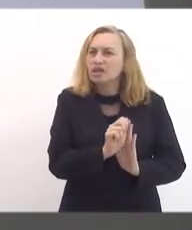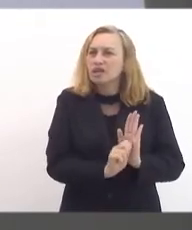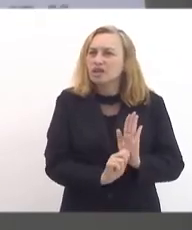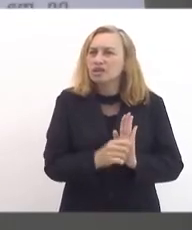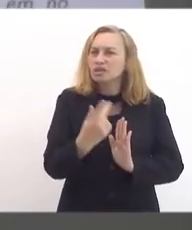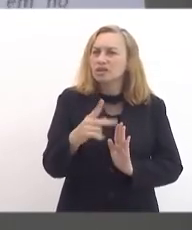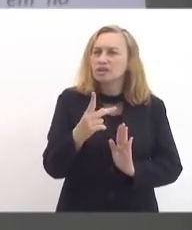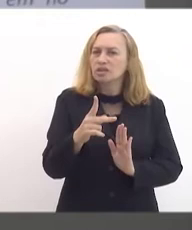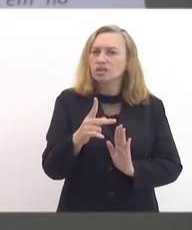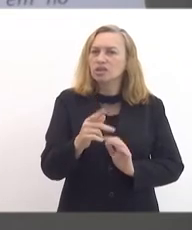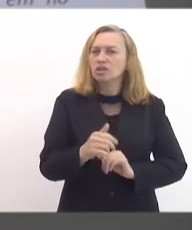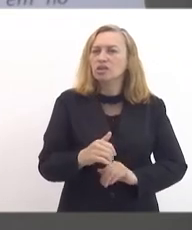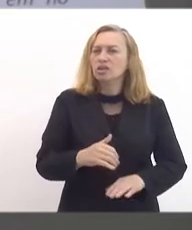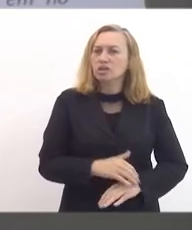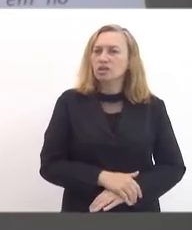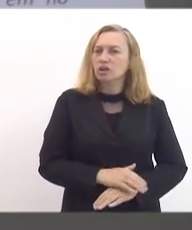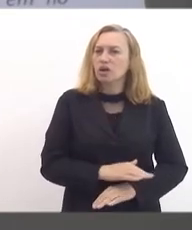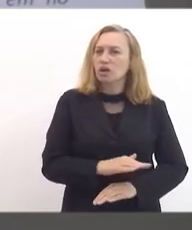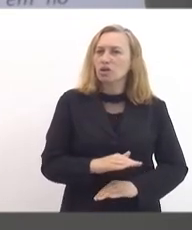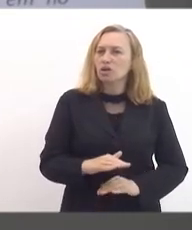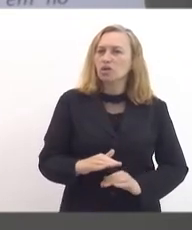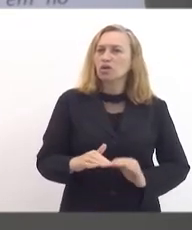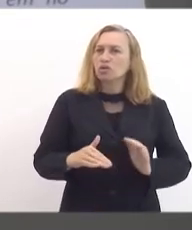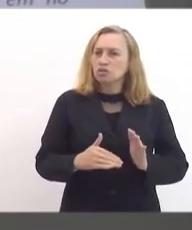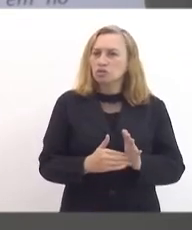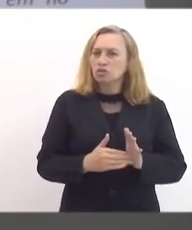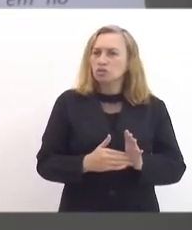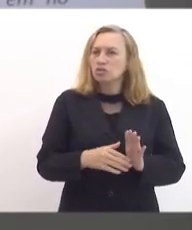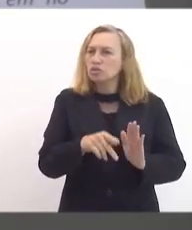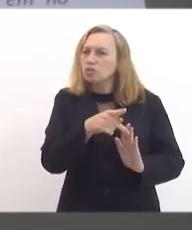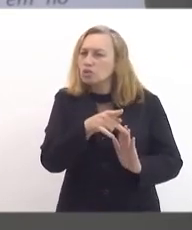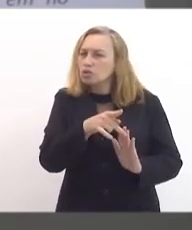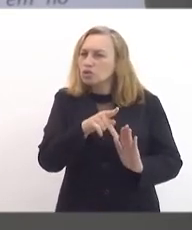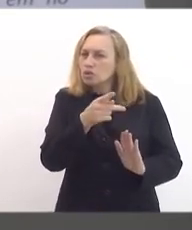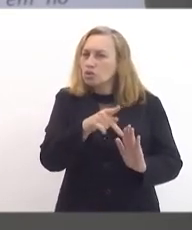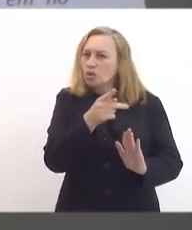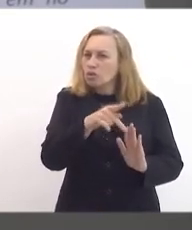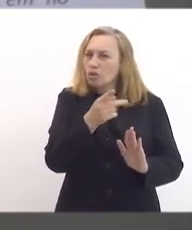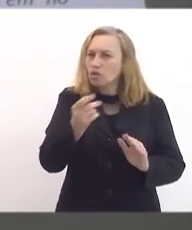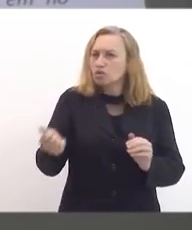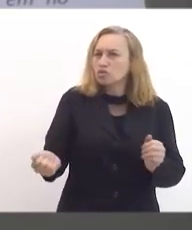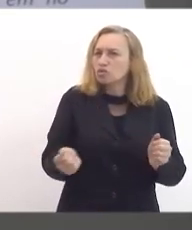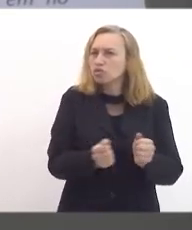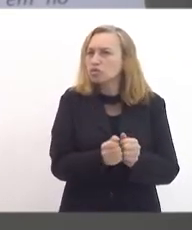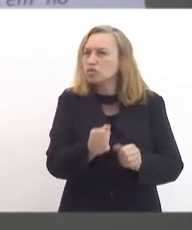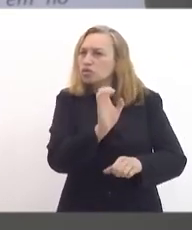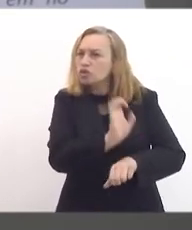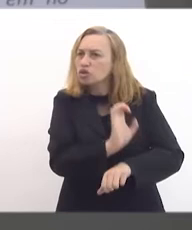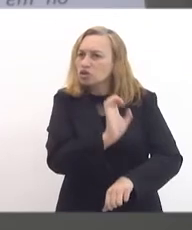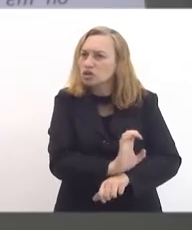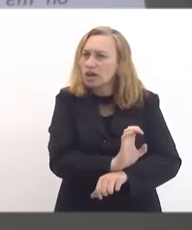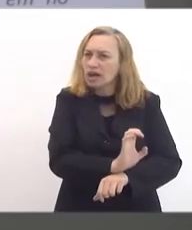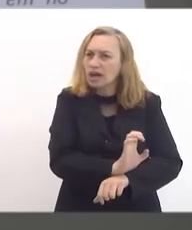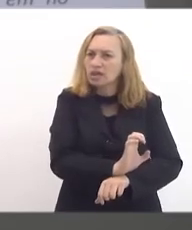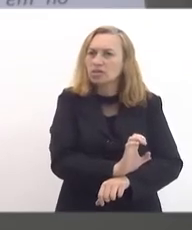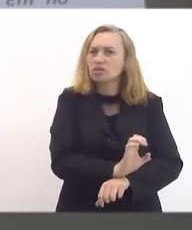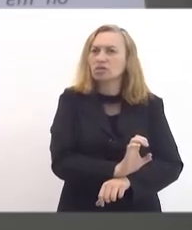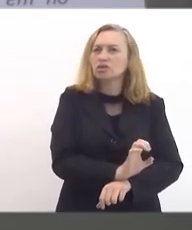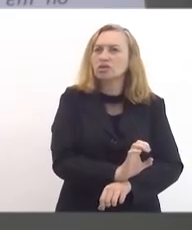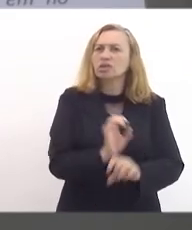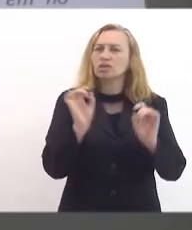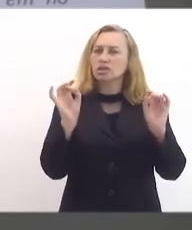seguinte ao contribuinte signatário de protocolo firmado com o estado mediante regime especial concedido